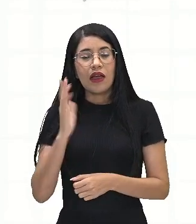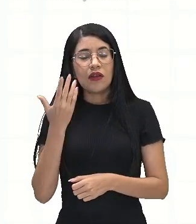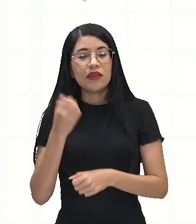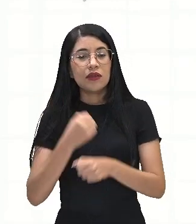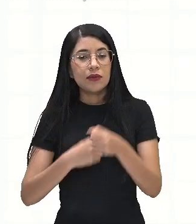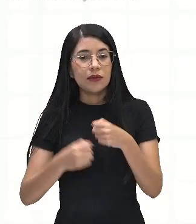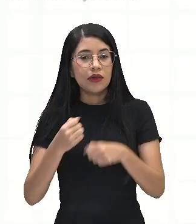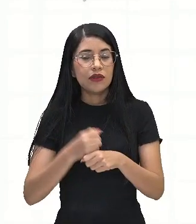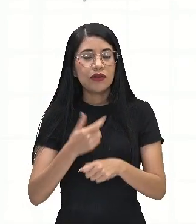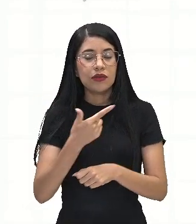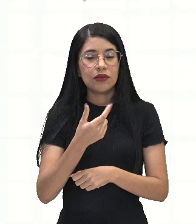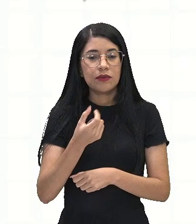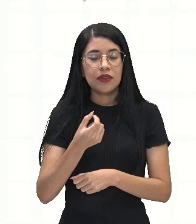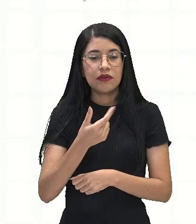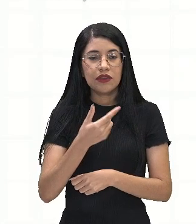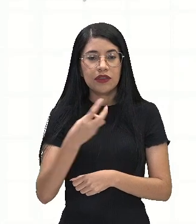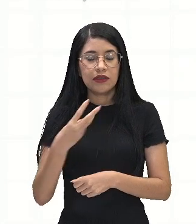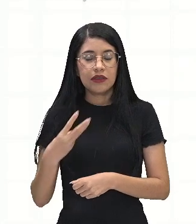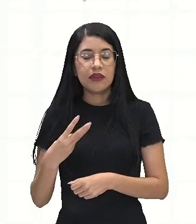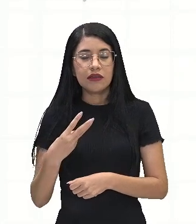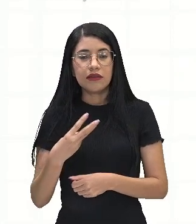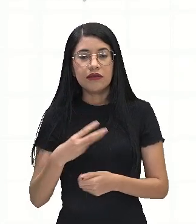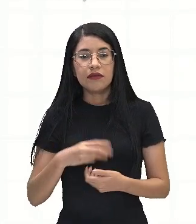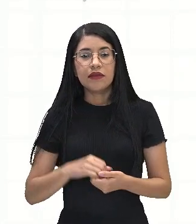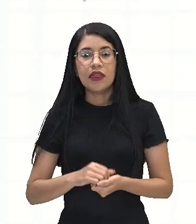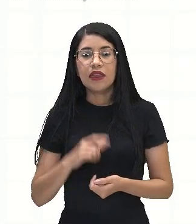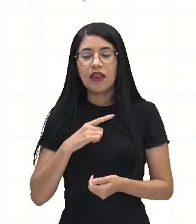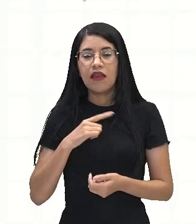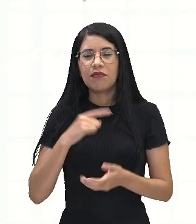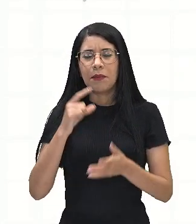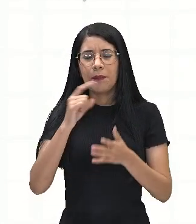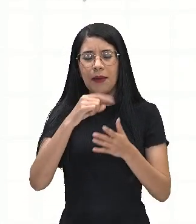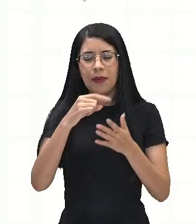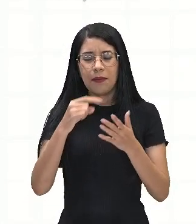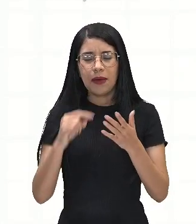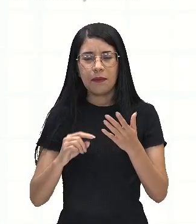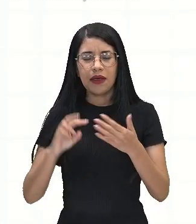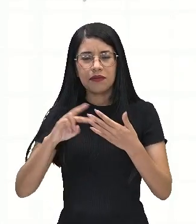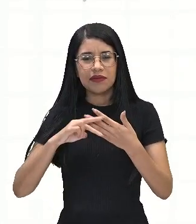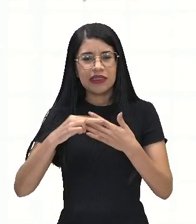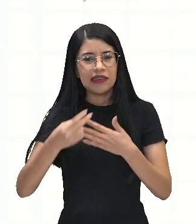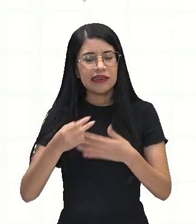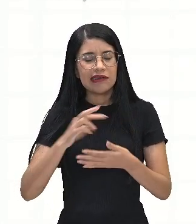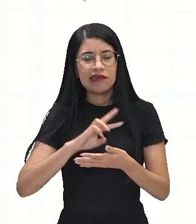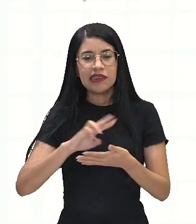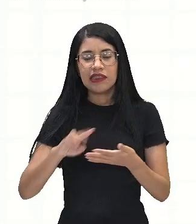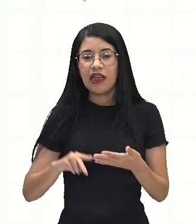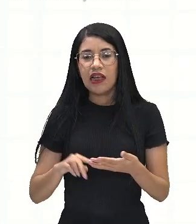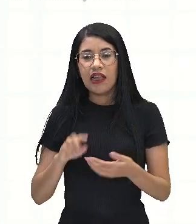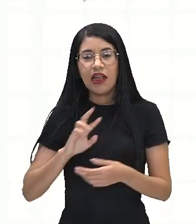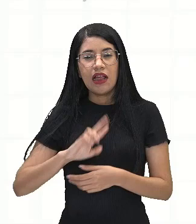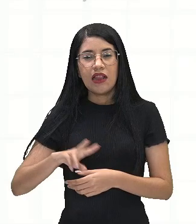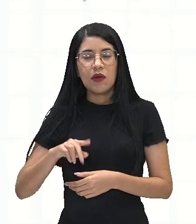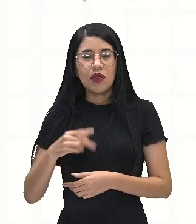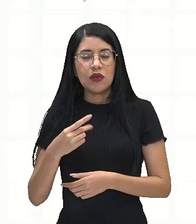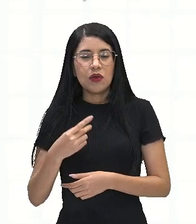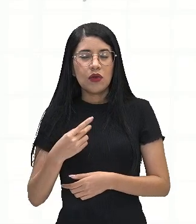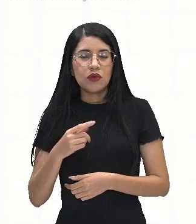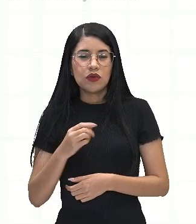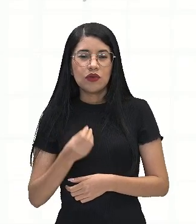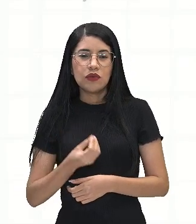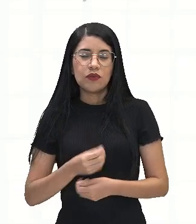em 2023 teve inúmeras consequências, não só para a